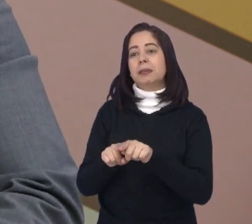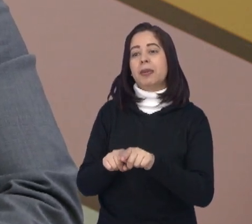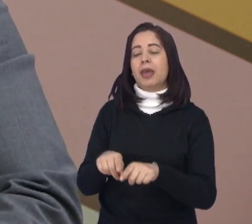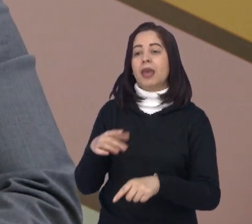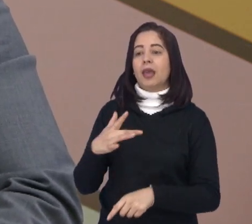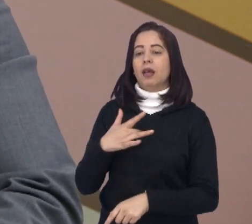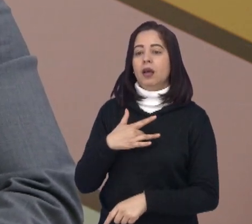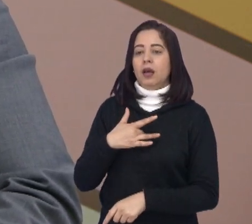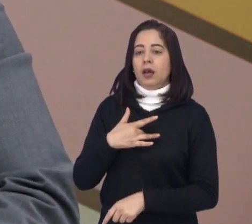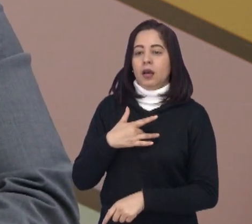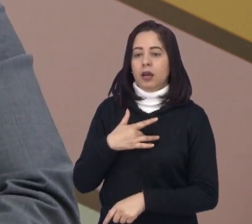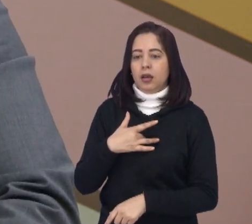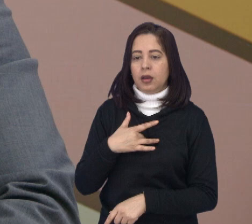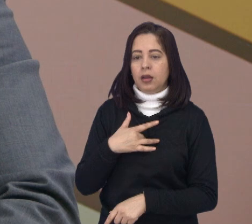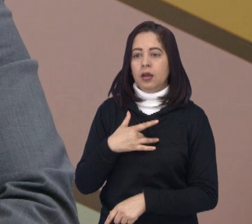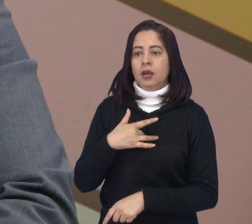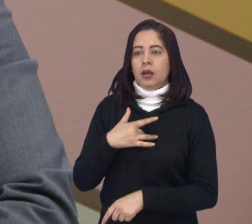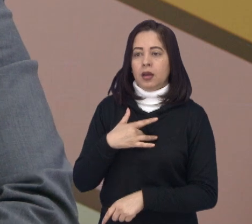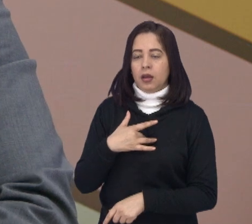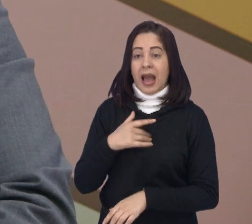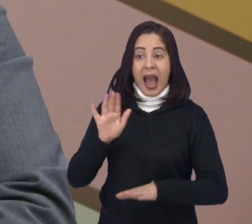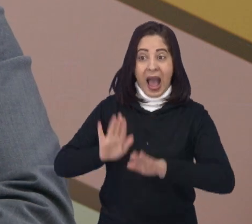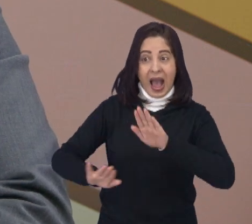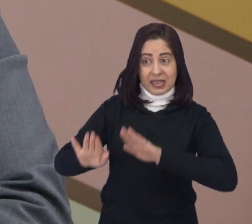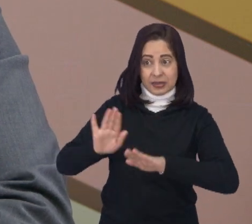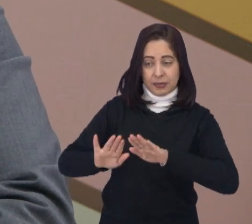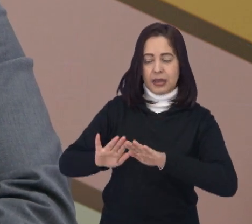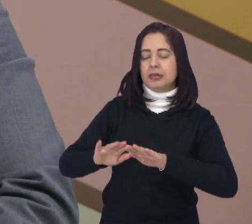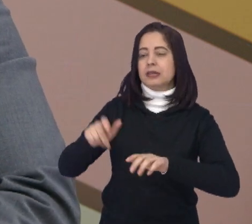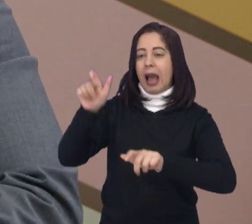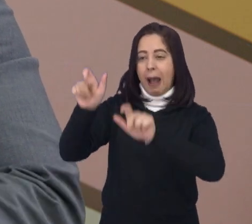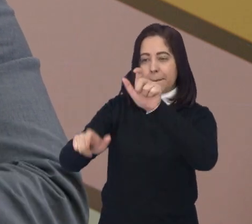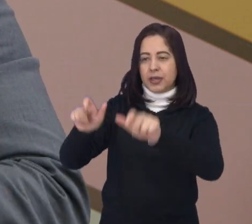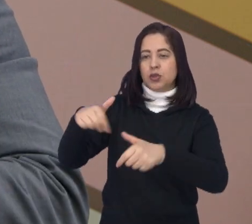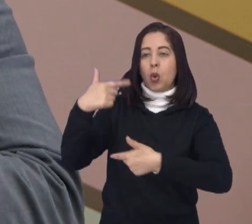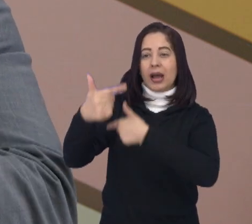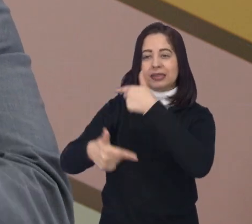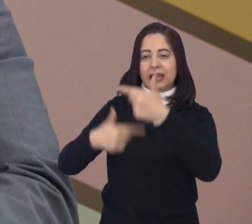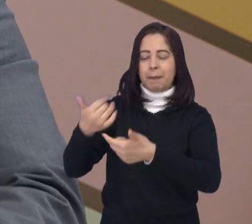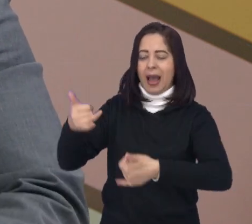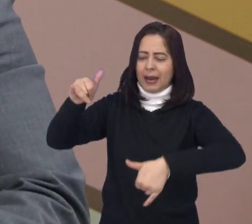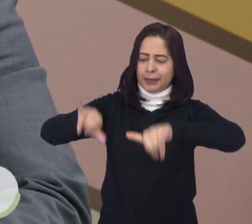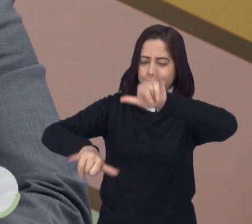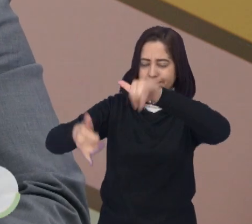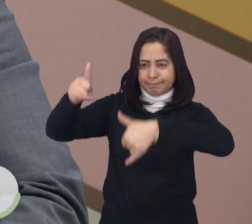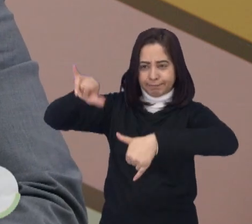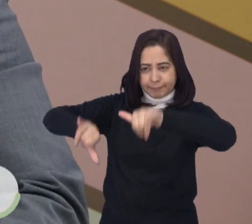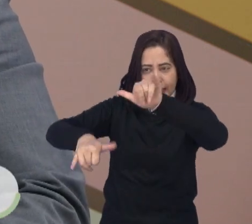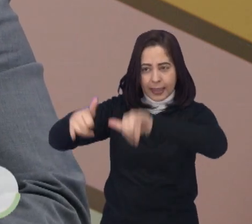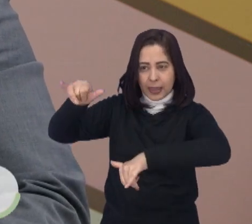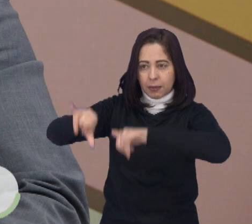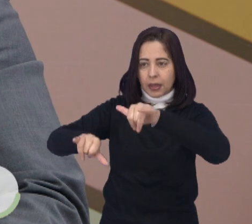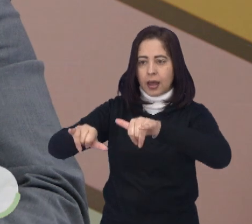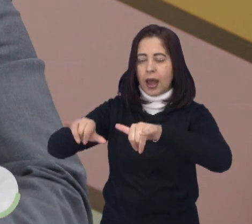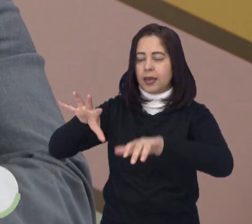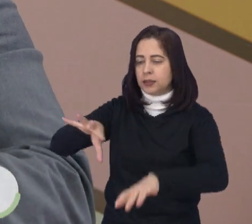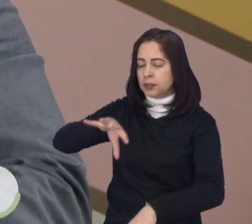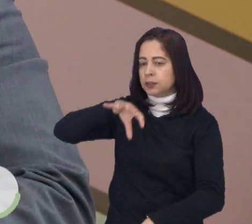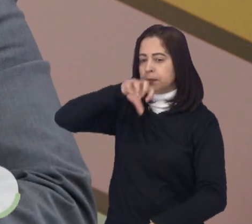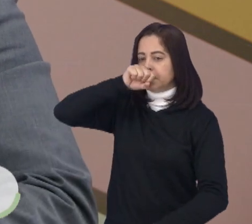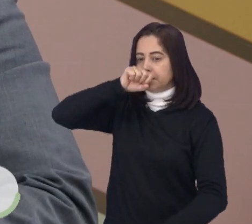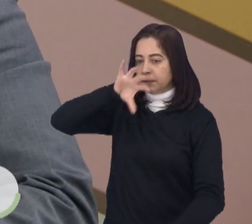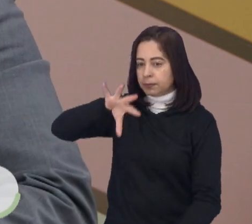asma ocupacional. Então, colaboradores que são expostos a substâncias químicas, né, que inalam ela de forma frequente e